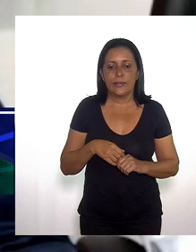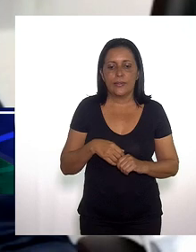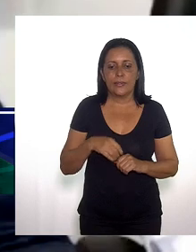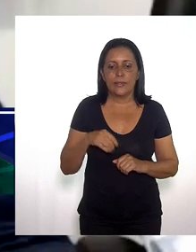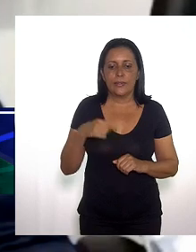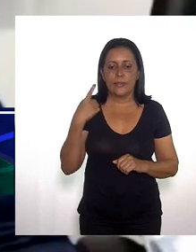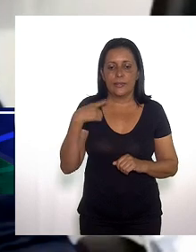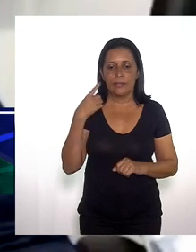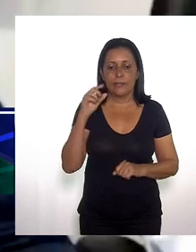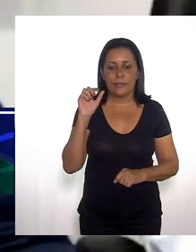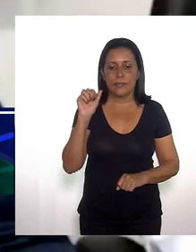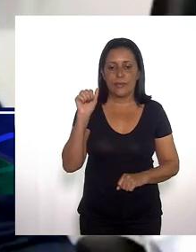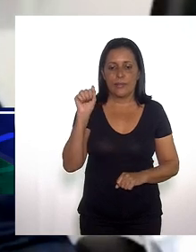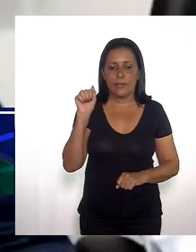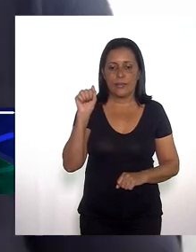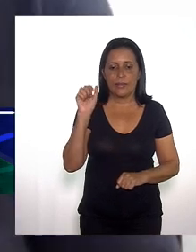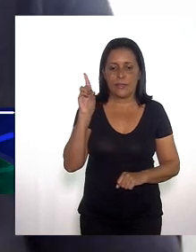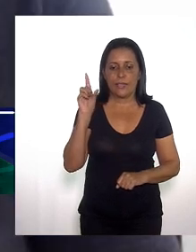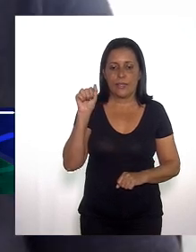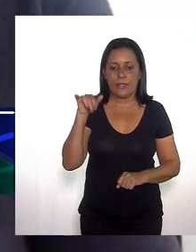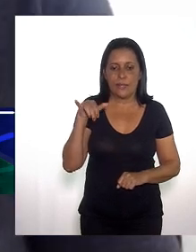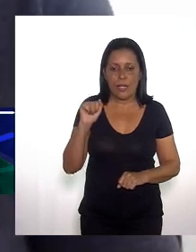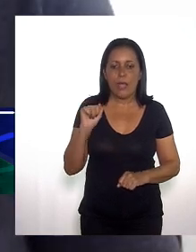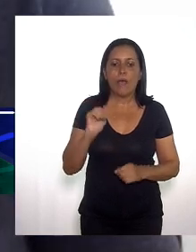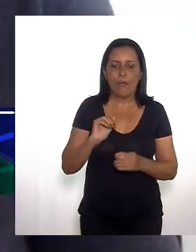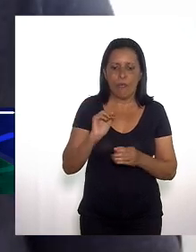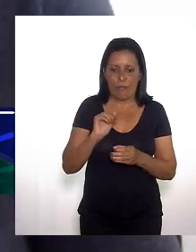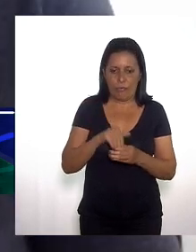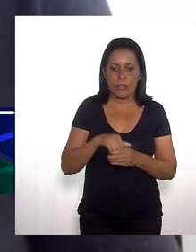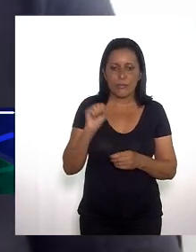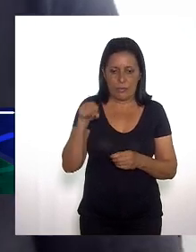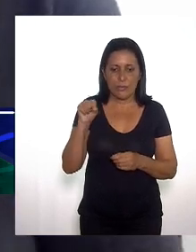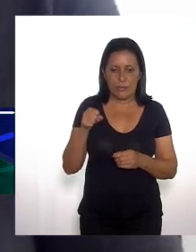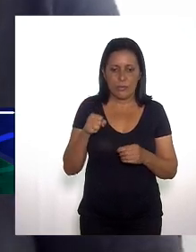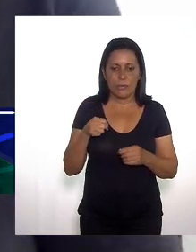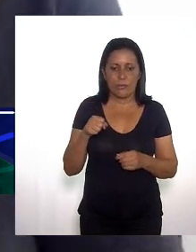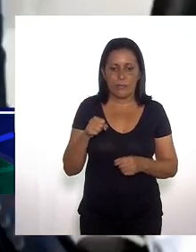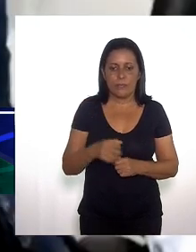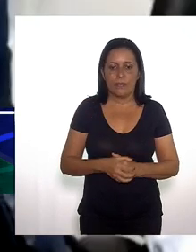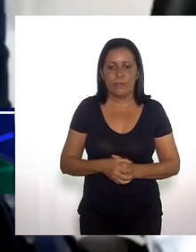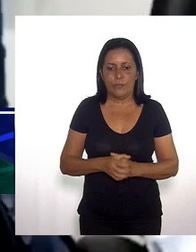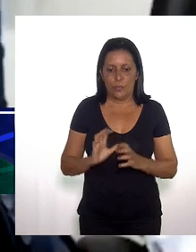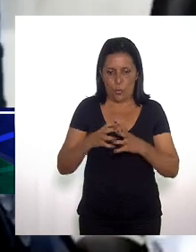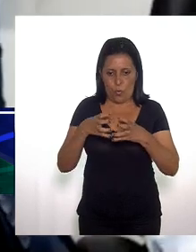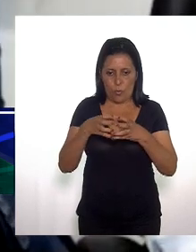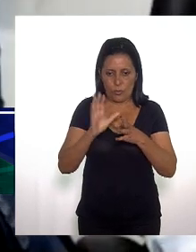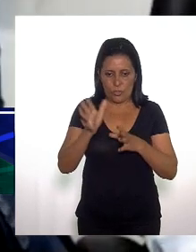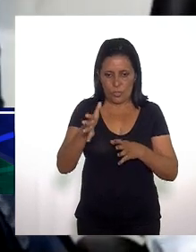Deputada Dani Monteiro. Senhor presidente, votei favorável no grupo, favorável aqui.